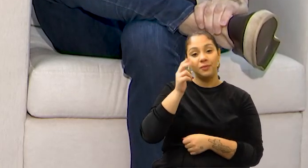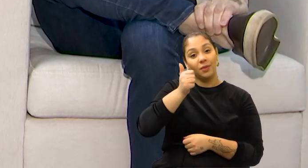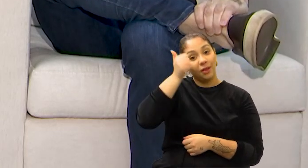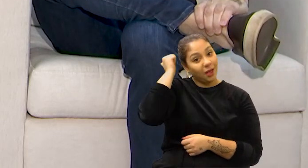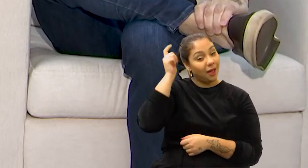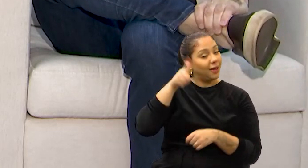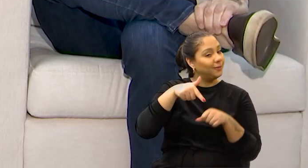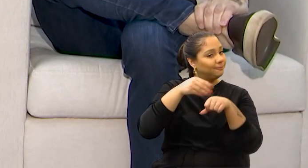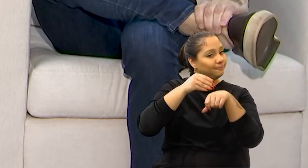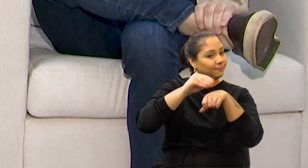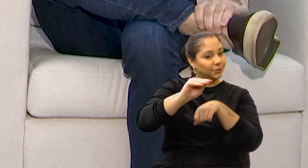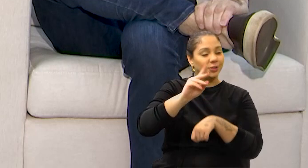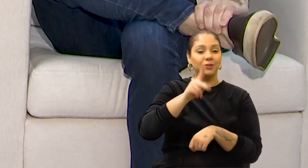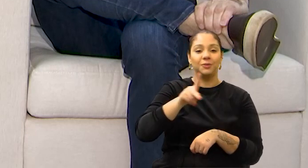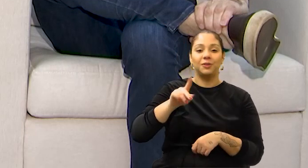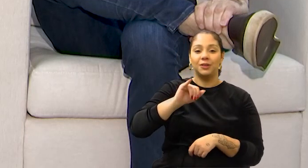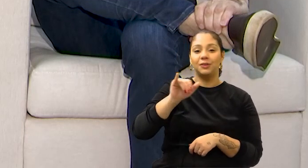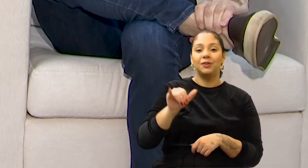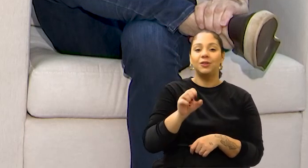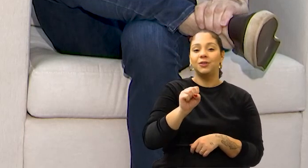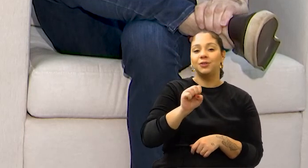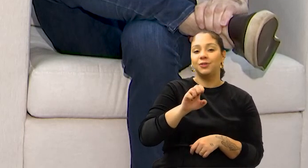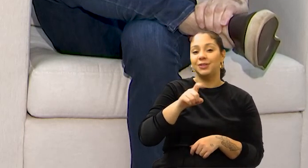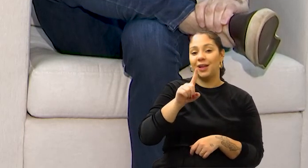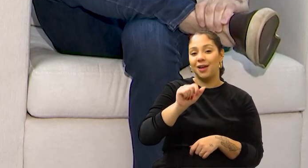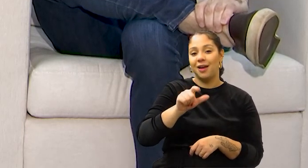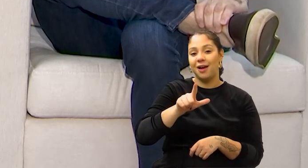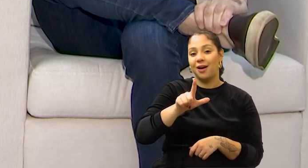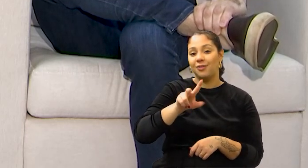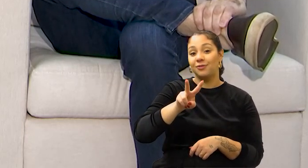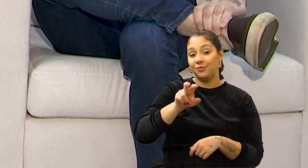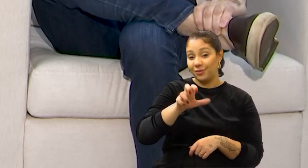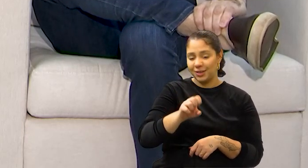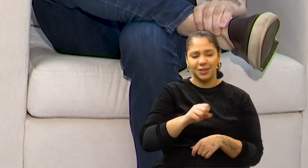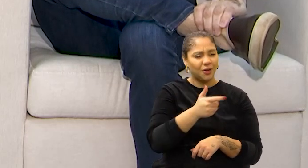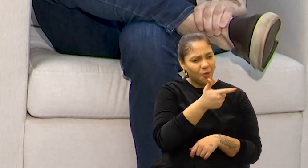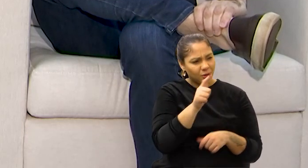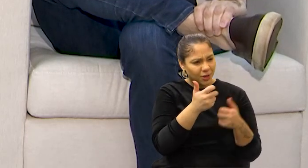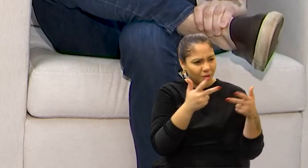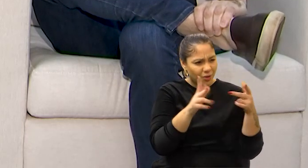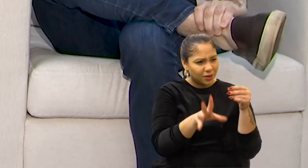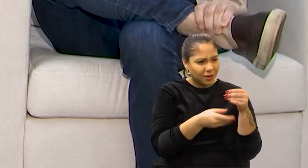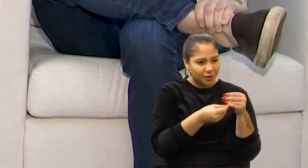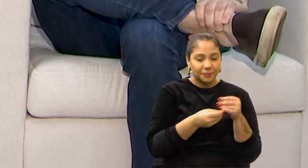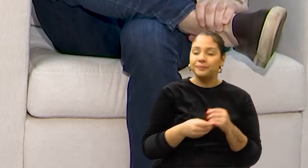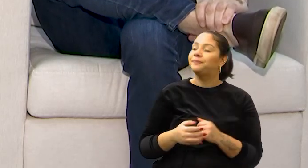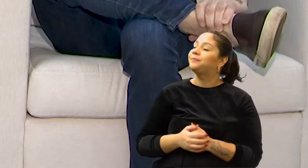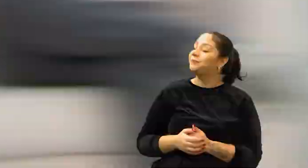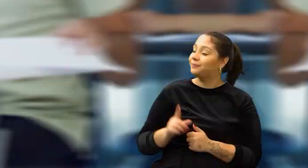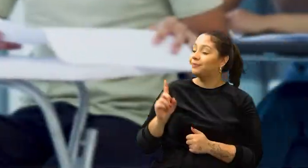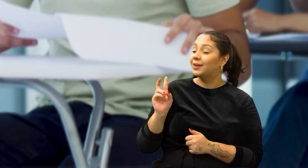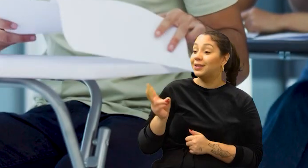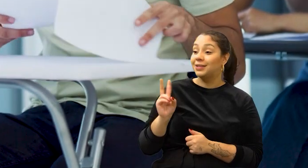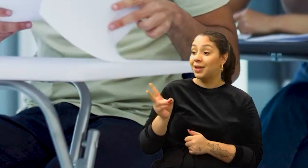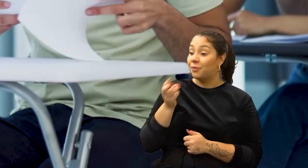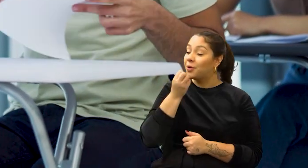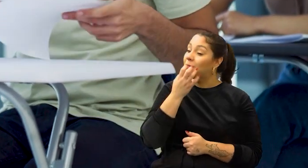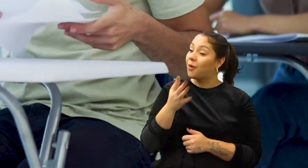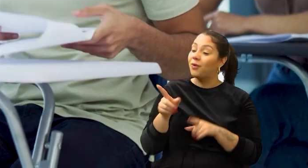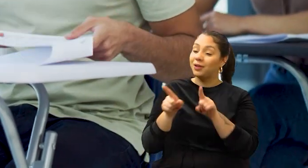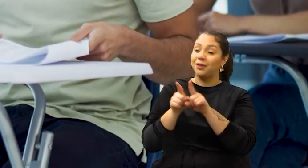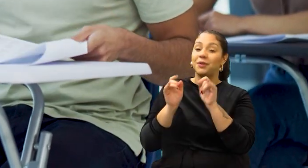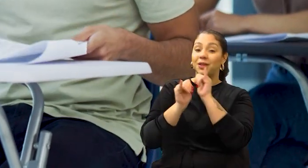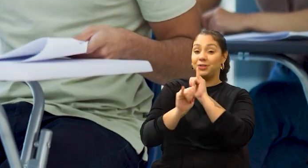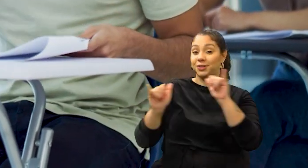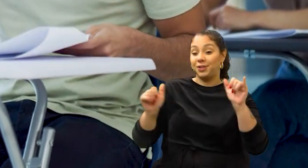essas dicas aí do Professor José AL não é mais alguma coisa as considerações finais bom André é sempre